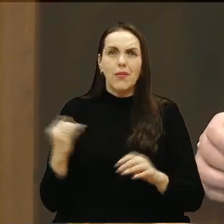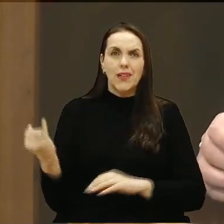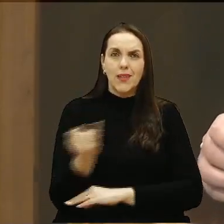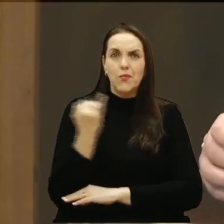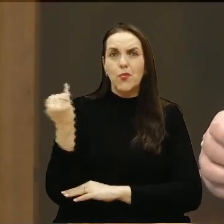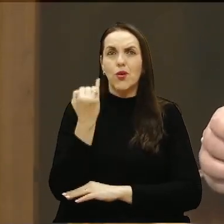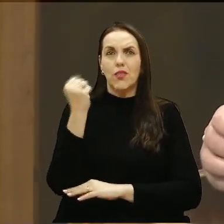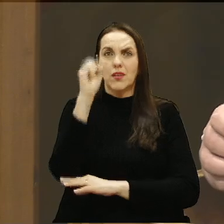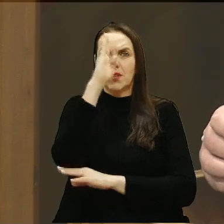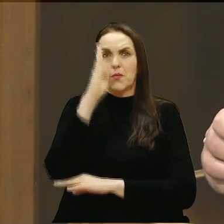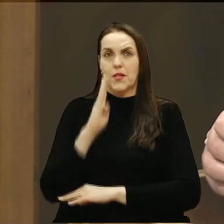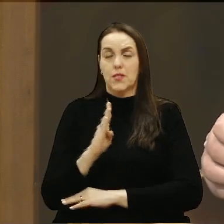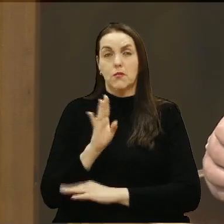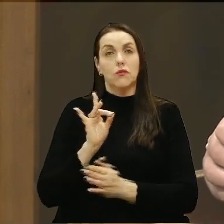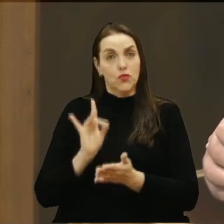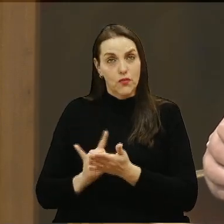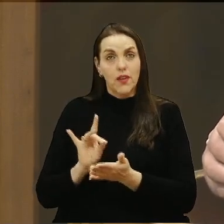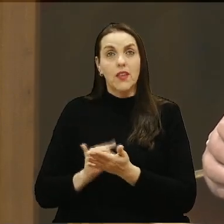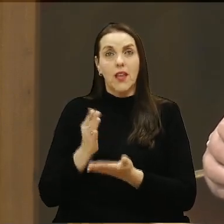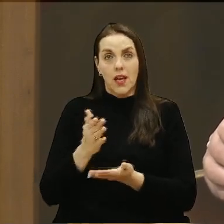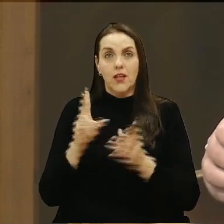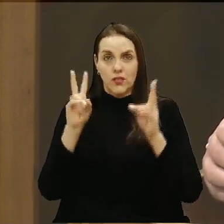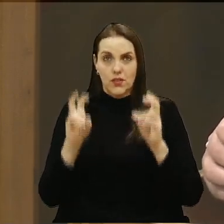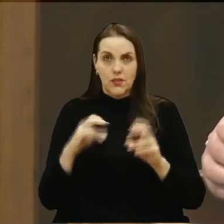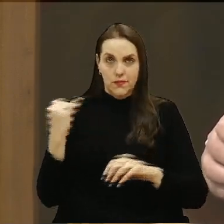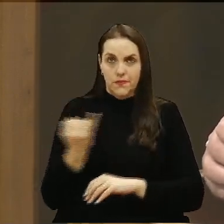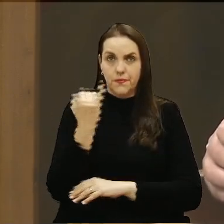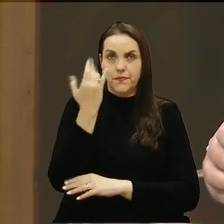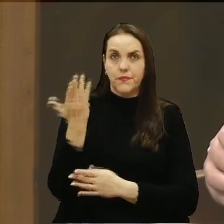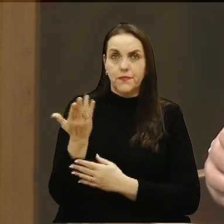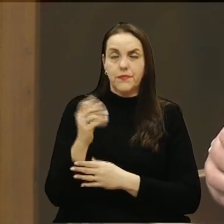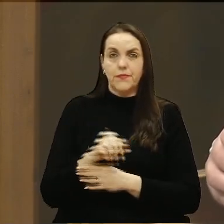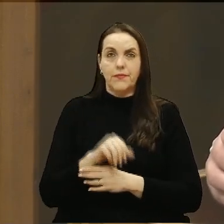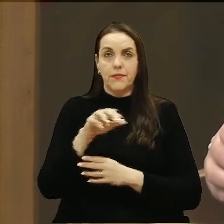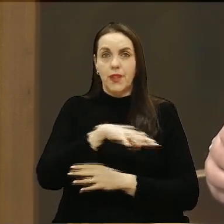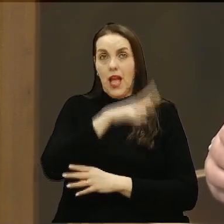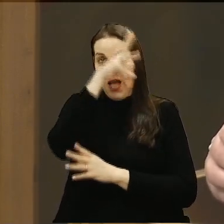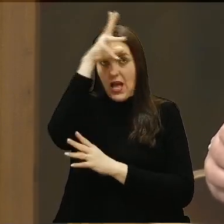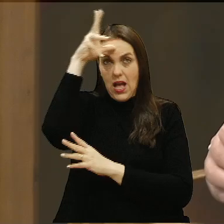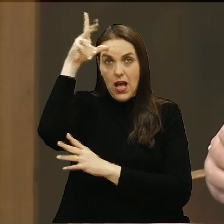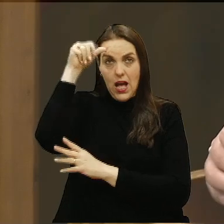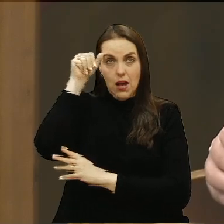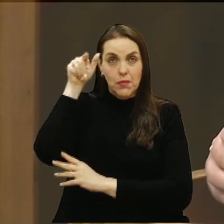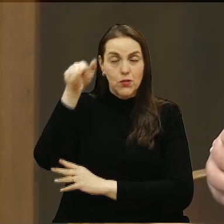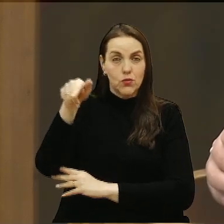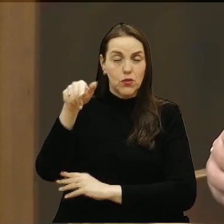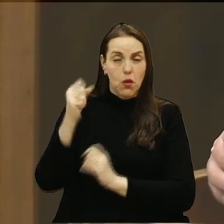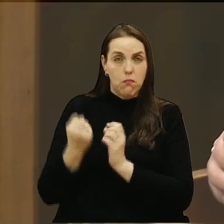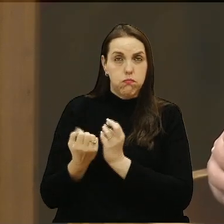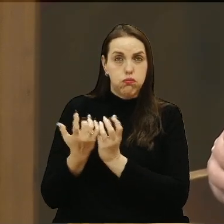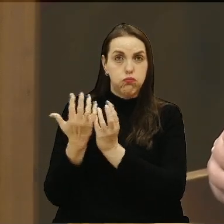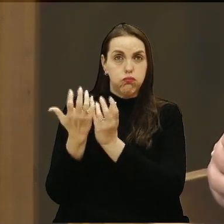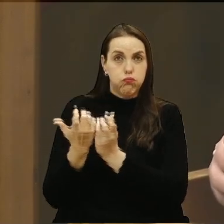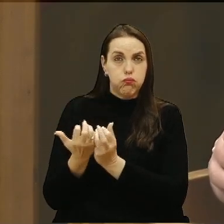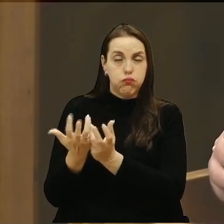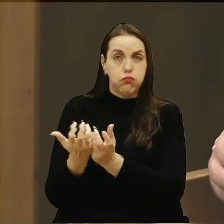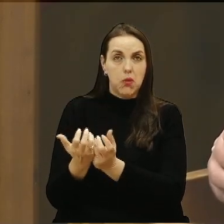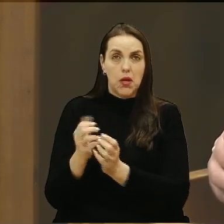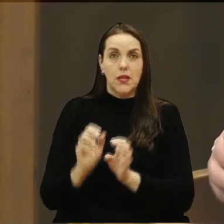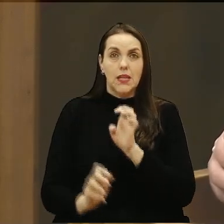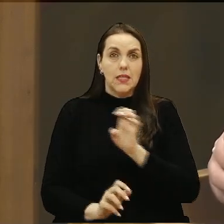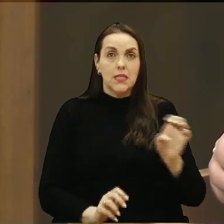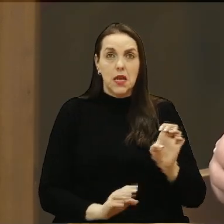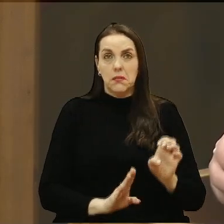Brasil. De fato, temos temas muito importantes. Nós temos a Amazônia, que pega fogo, e hoje a esquerda faz silêncio, porque não é o